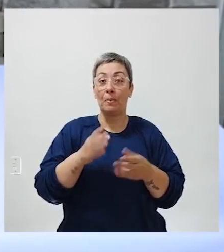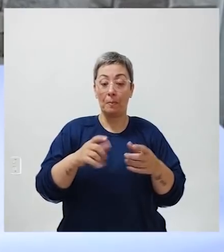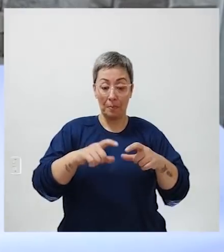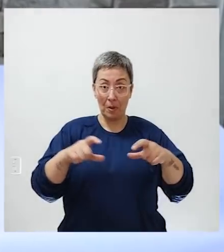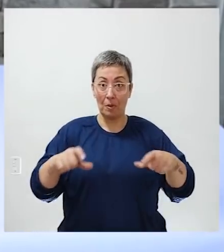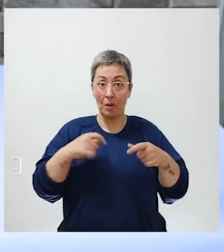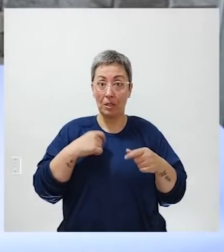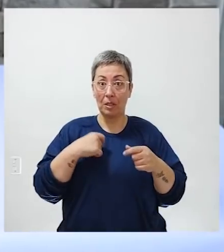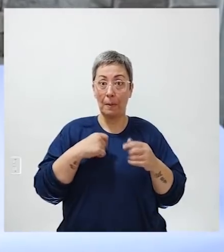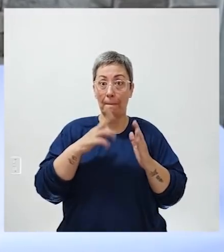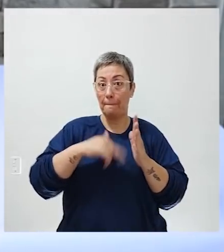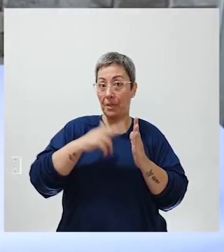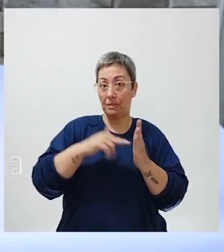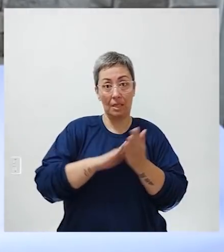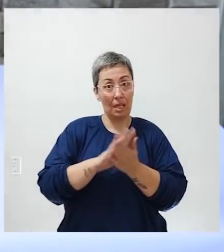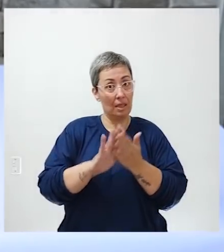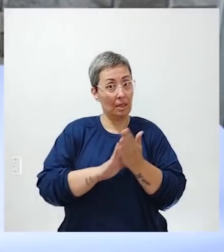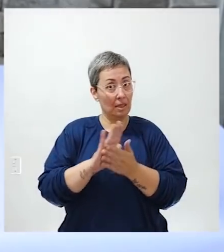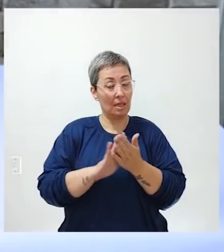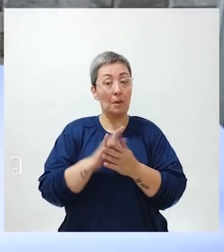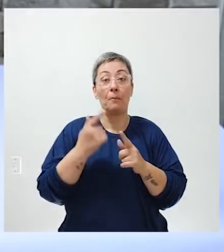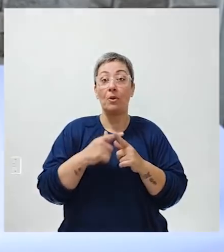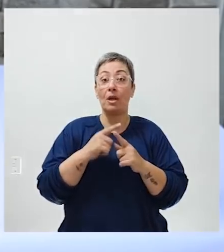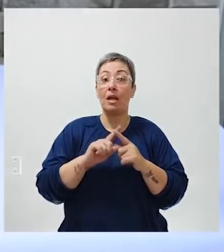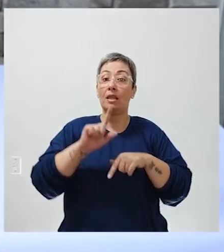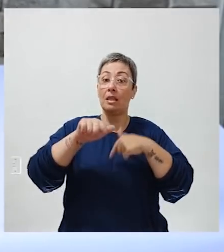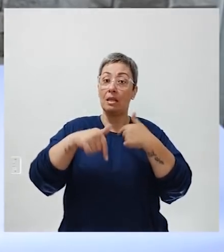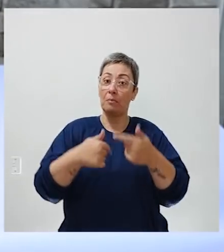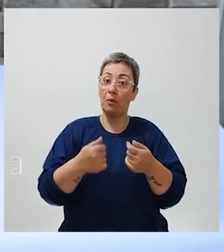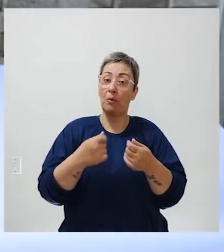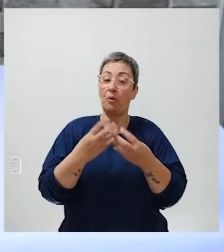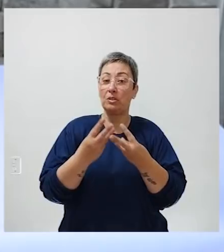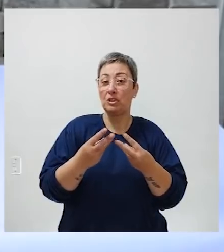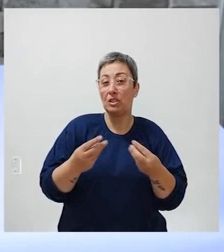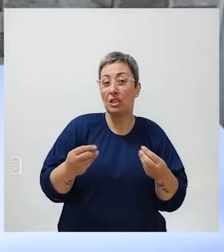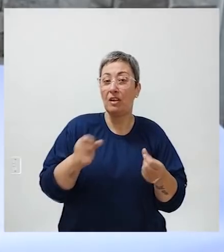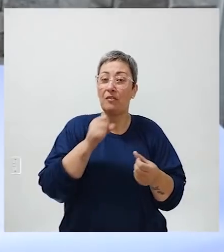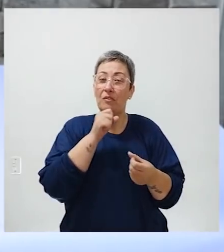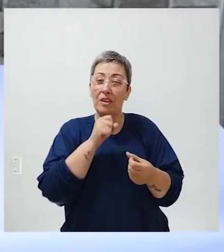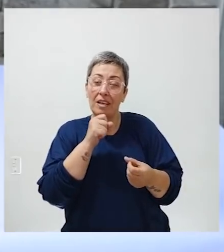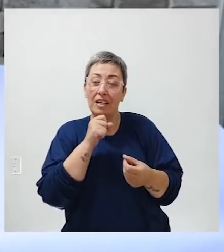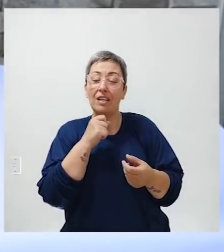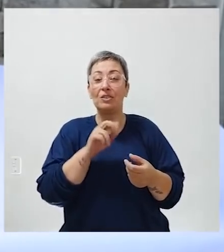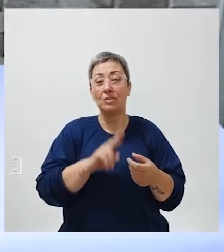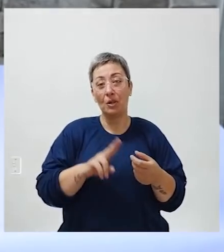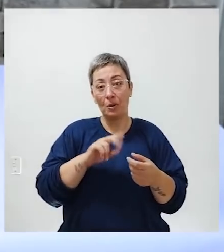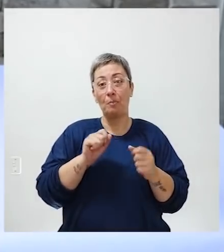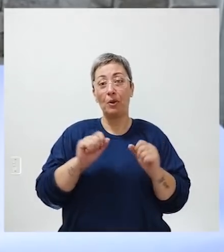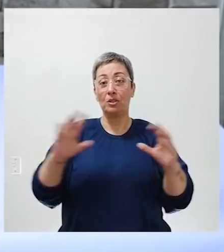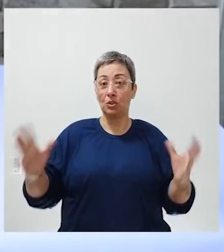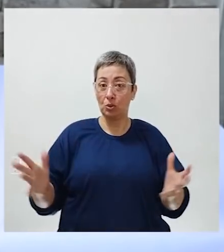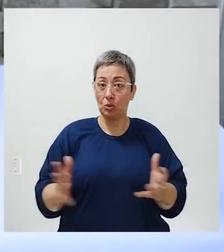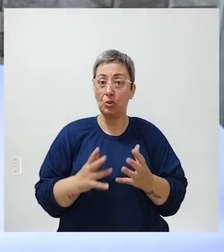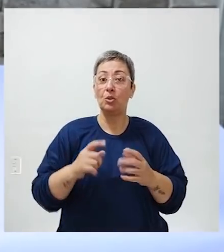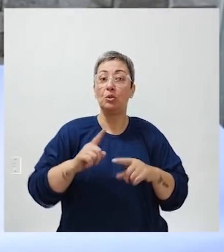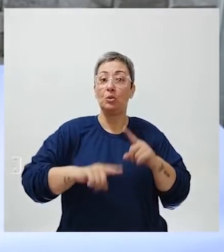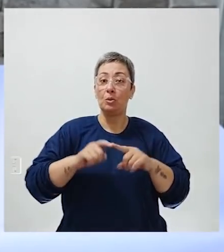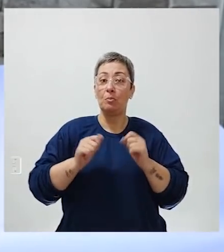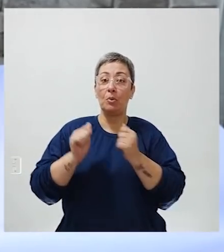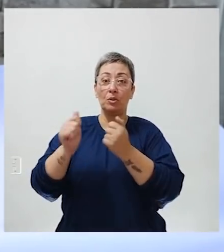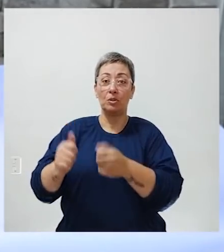as fichas não sejam pintadas com tinta, porque depois que ela já estiver um pouco estragada, usada, você pega todo